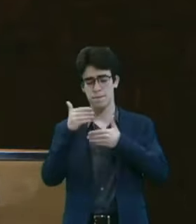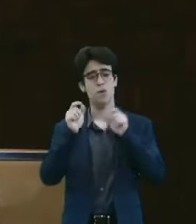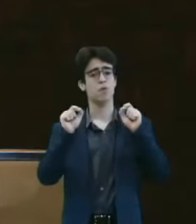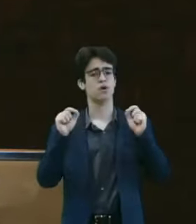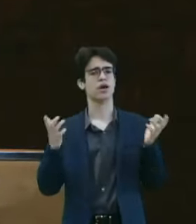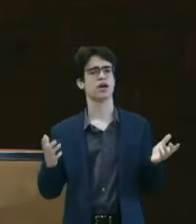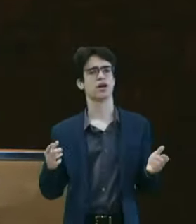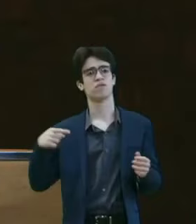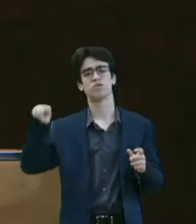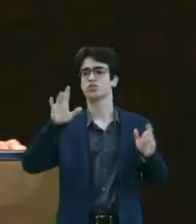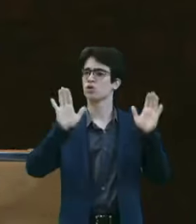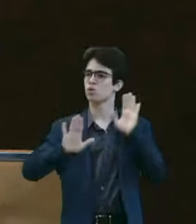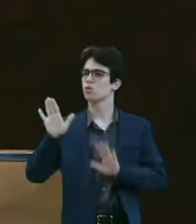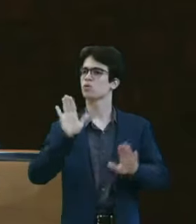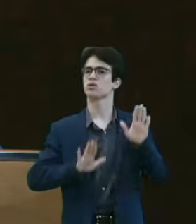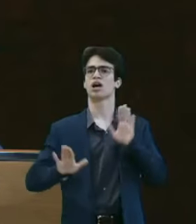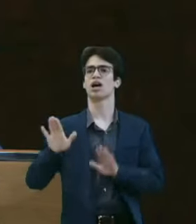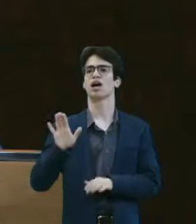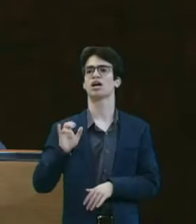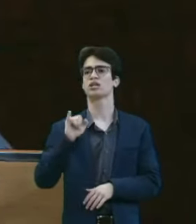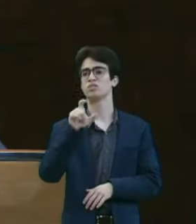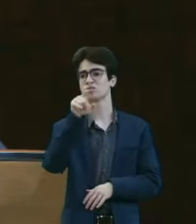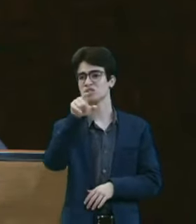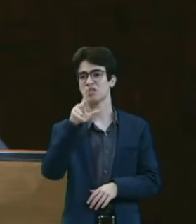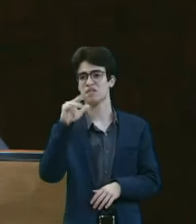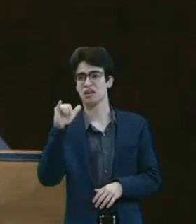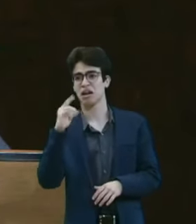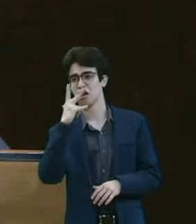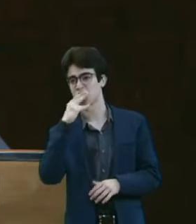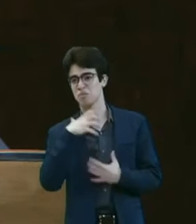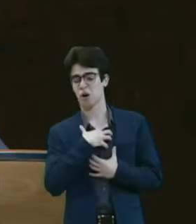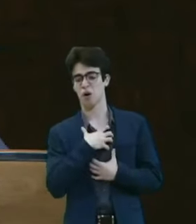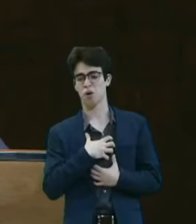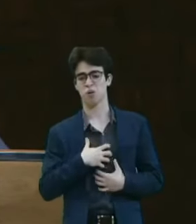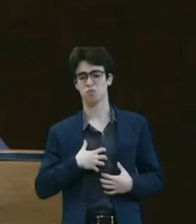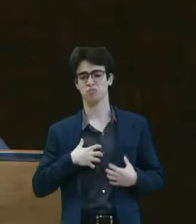Cuidado, você vai se tornar uma pessoa amargurada.